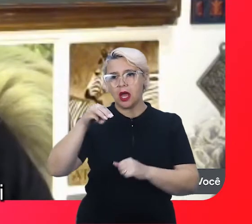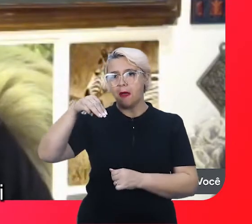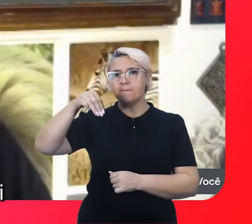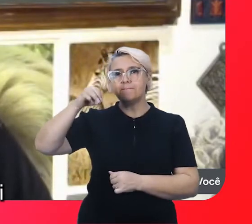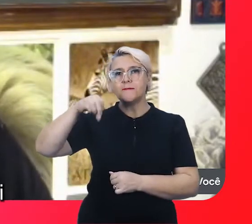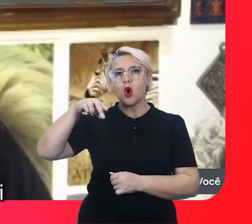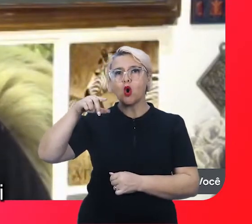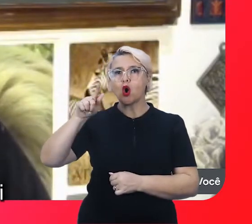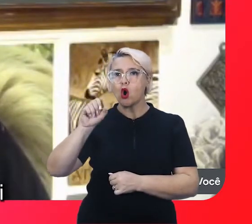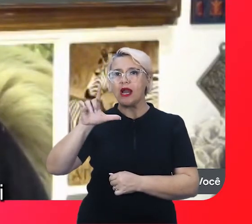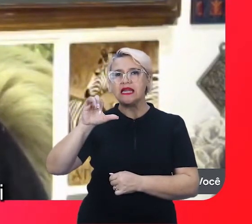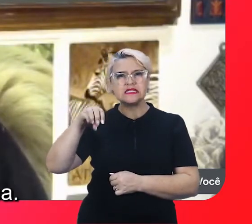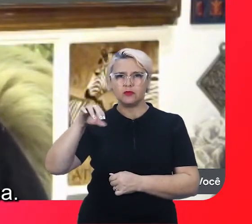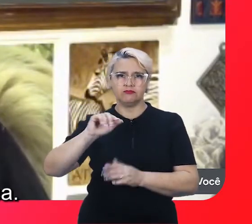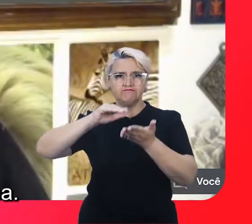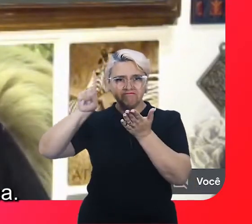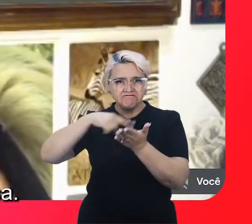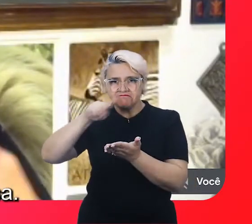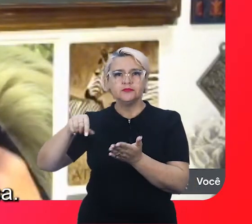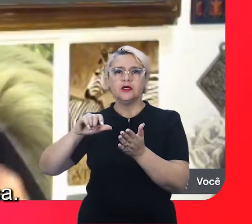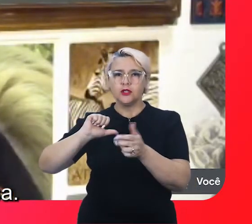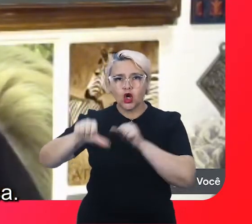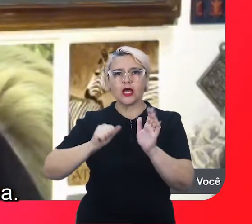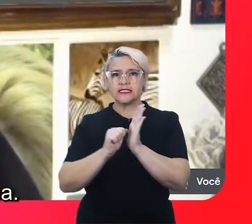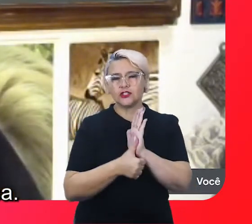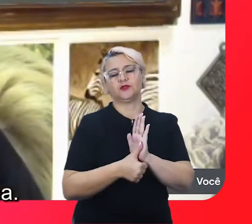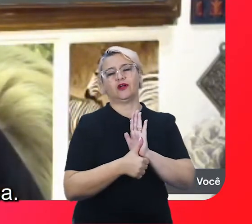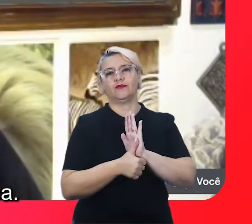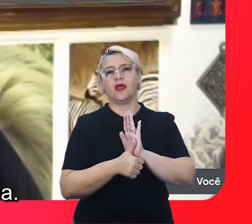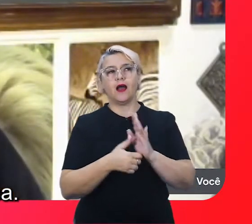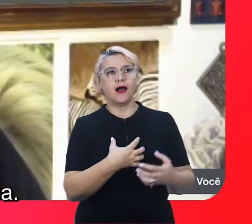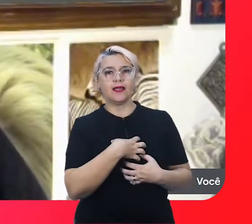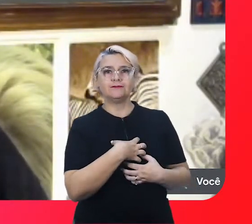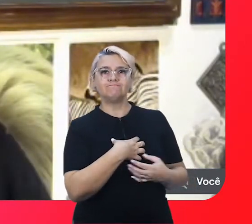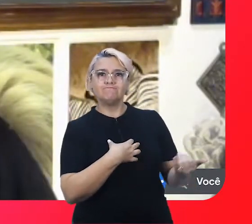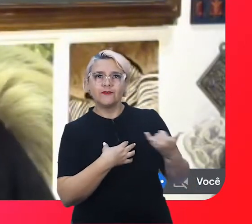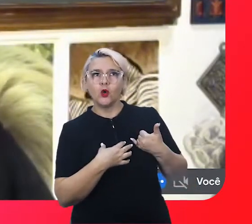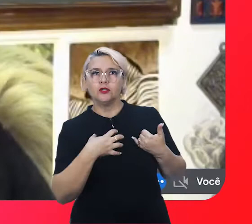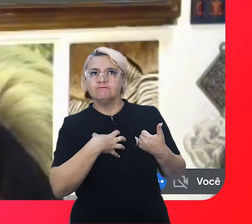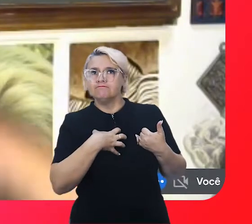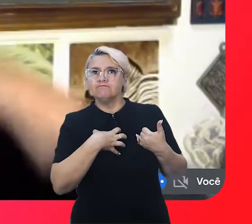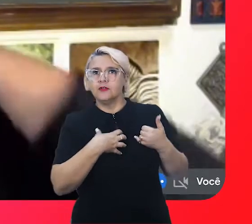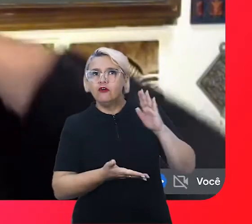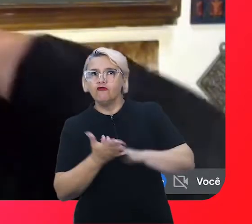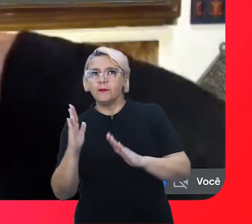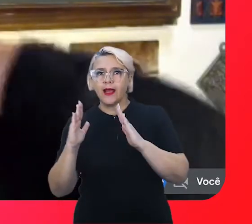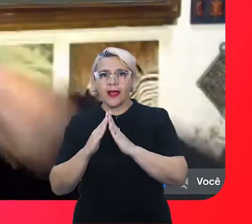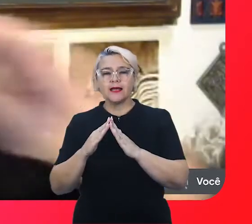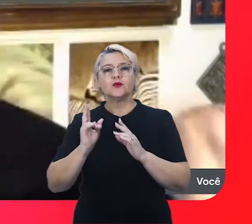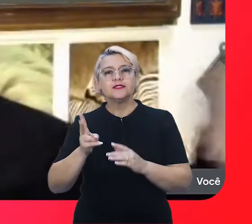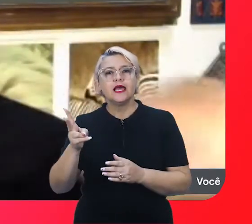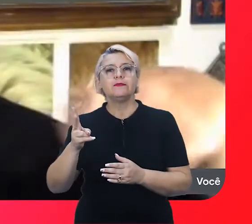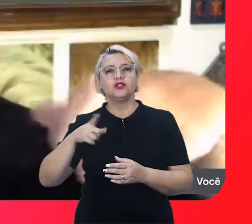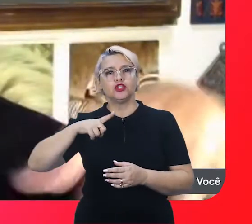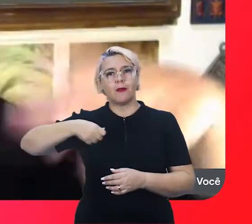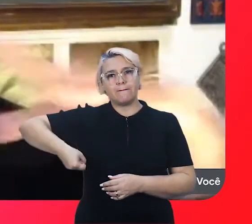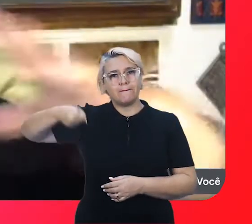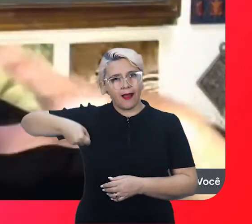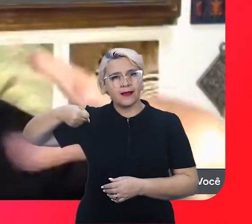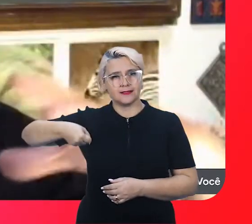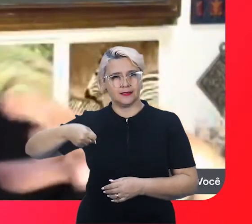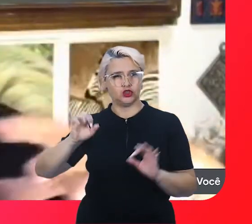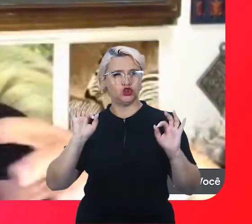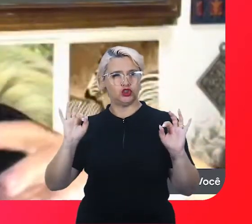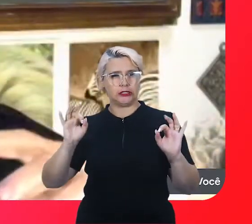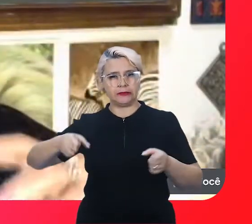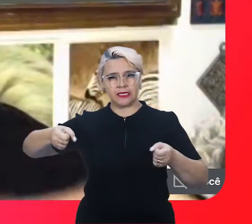pediu ajuda, aí eu fiquei assim, tomei aquilo para mim, fui para casa. Eu sempre andava com uma pasta de executiva, assim, uma